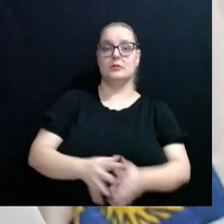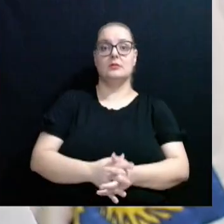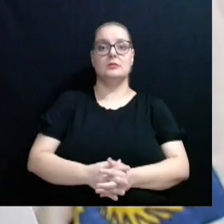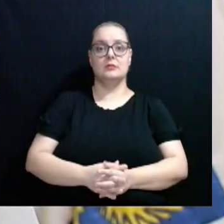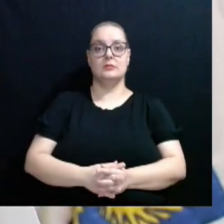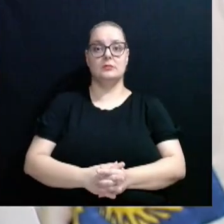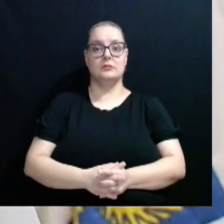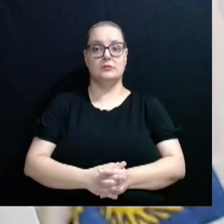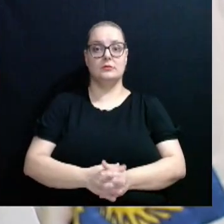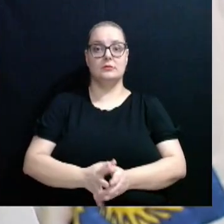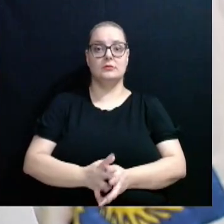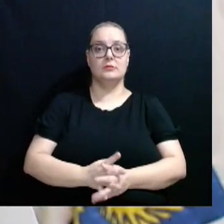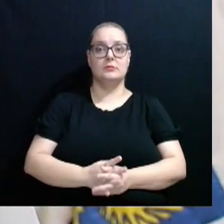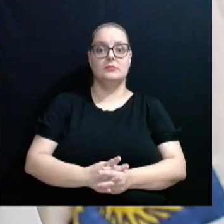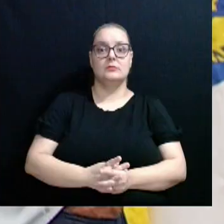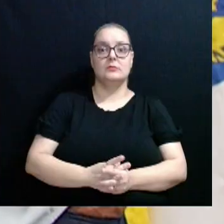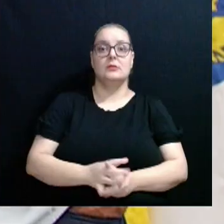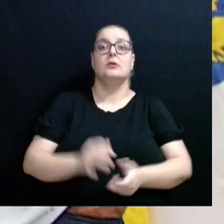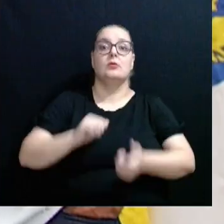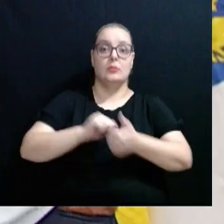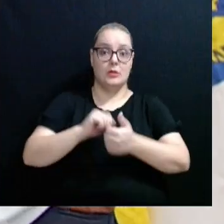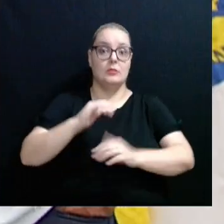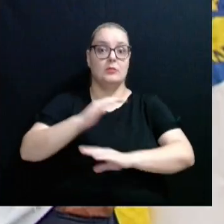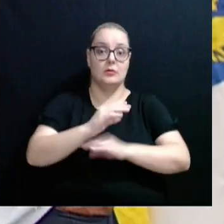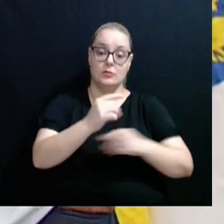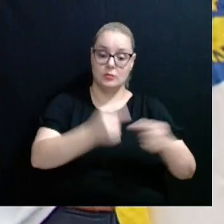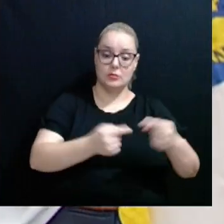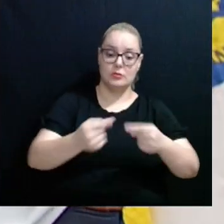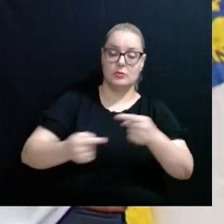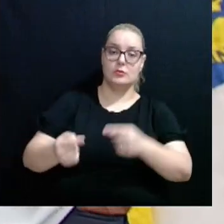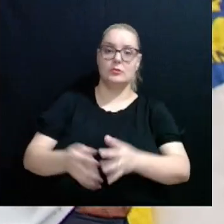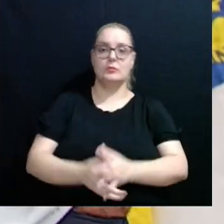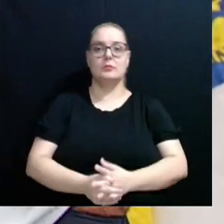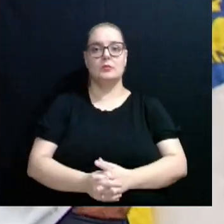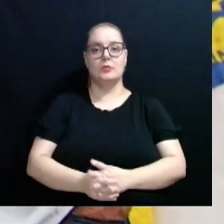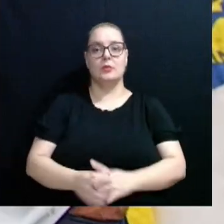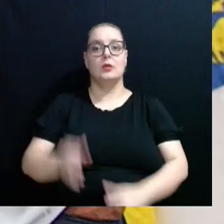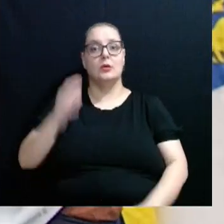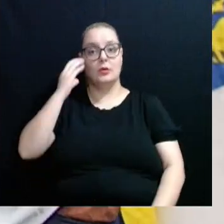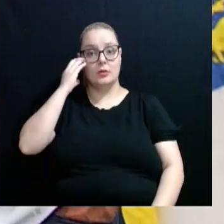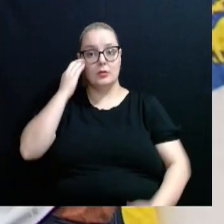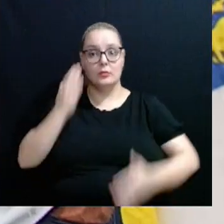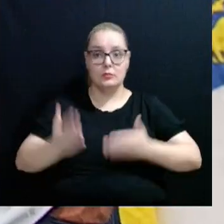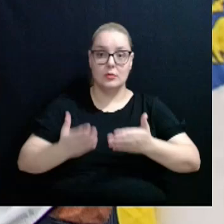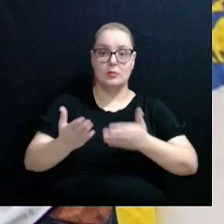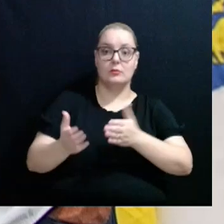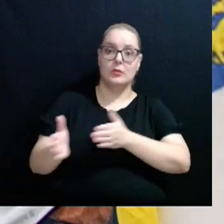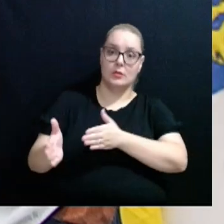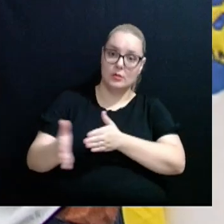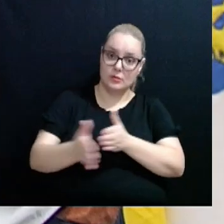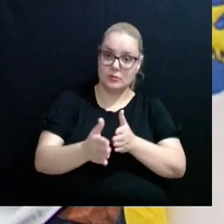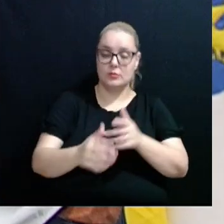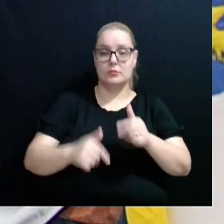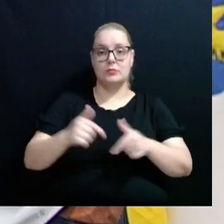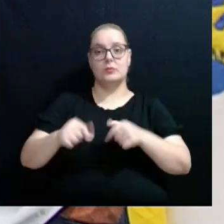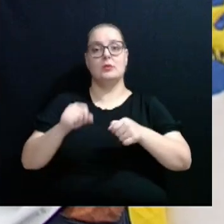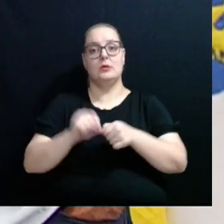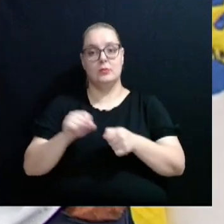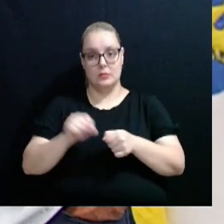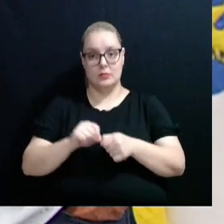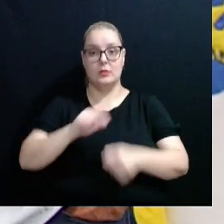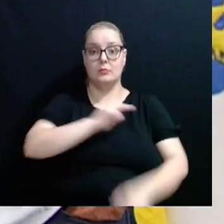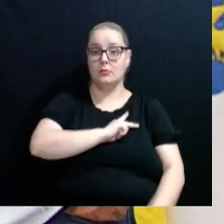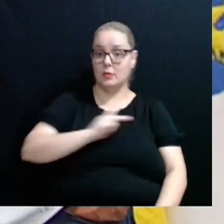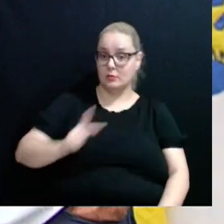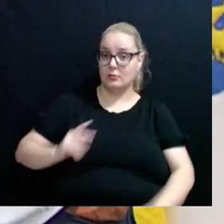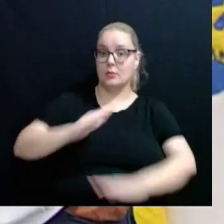mandato, qualifica a Câmara nos debates, né? Luiz Cirilo elogiou a condução dos trabalhos realizados pelo presidente Rossini